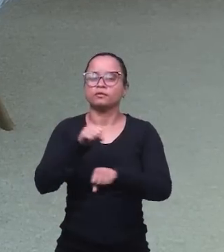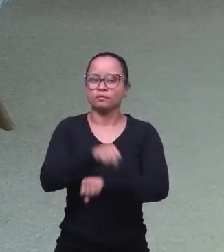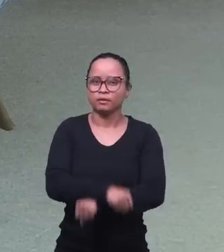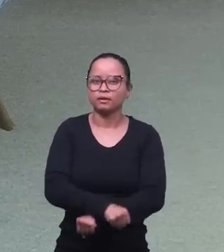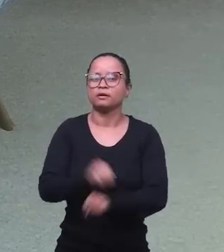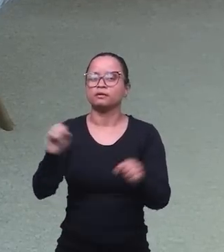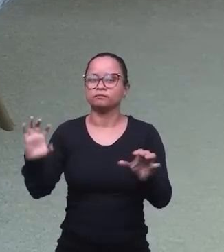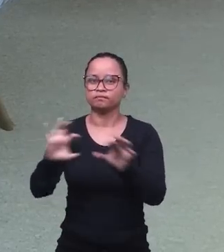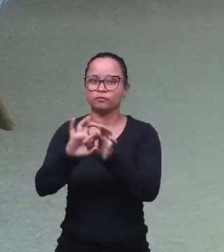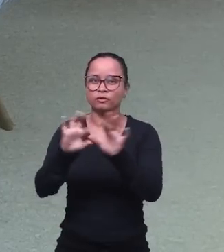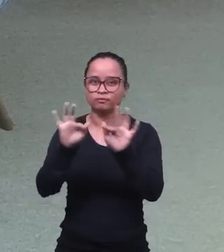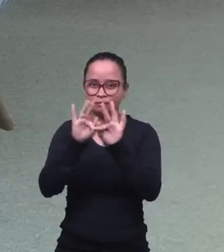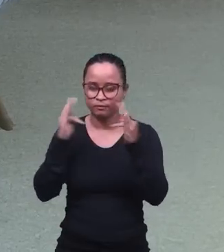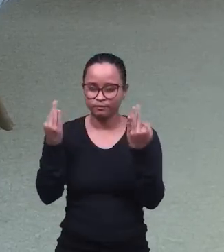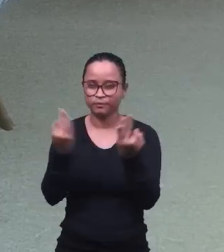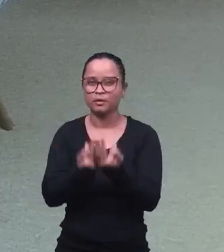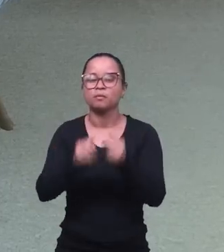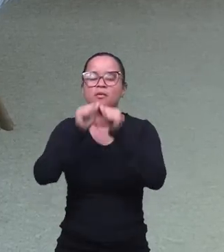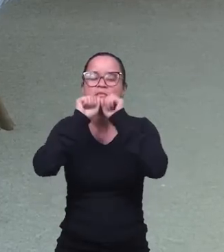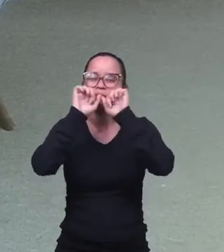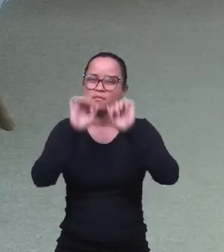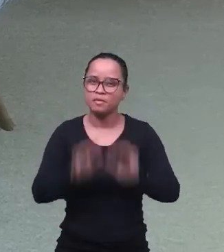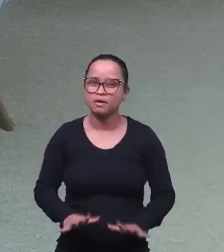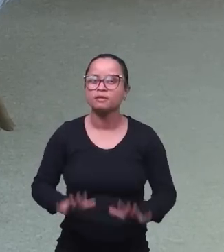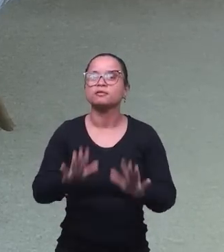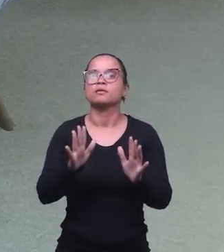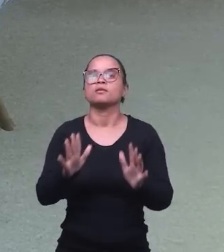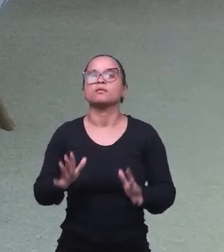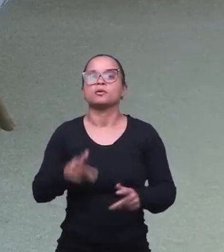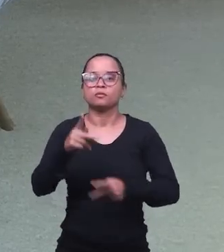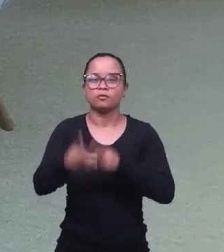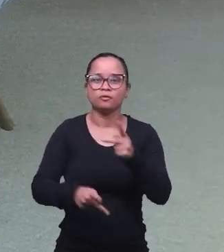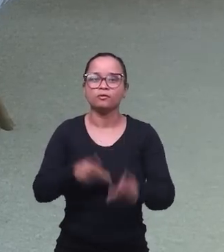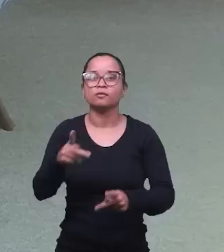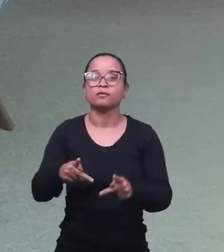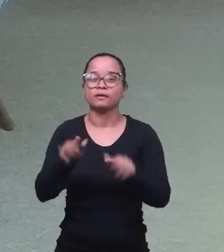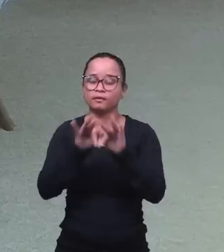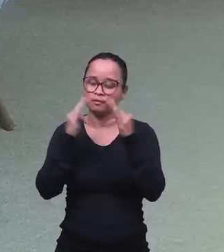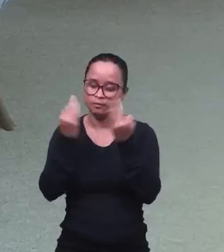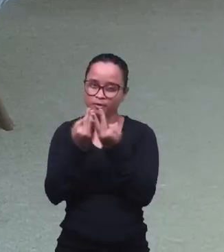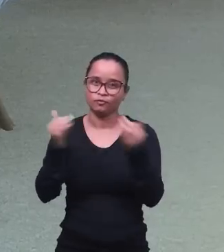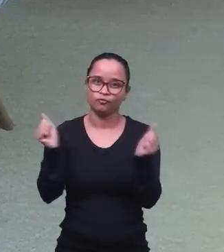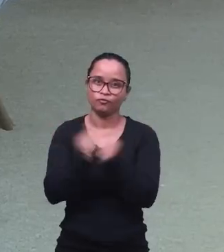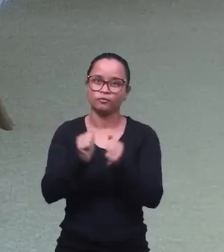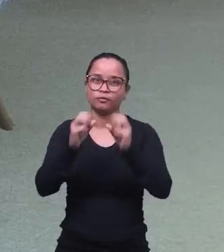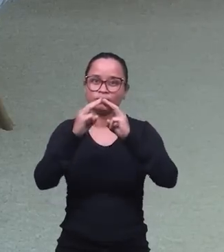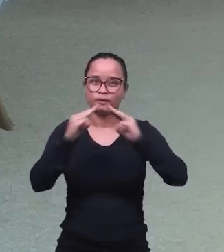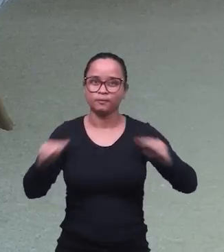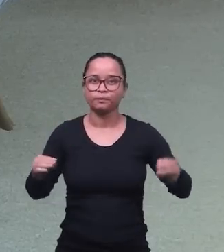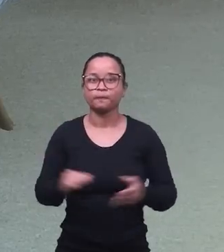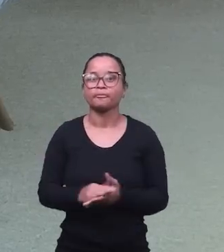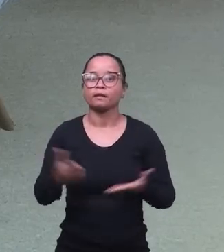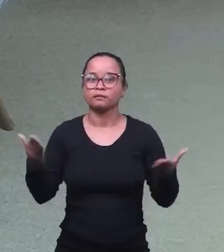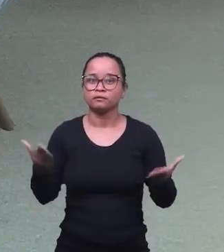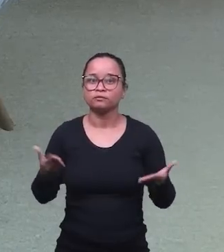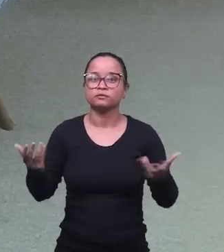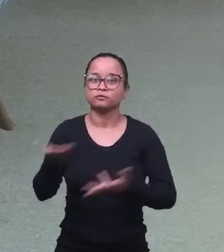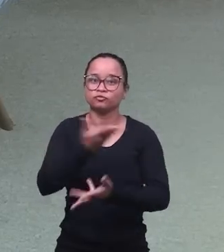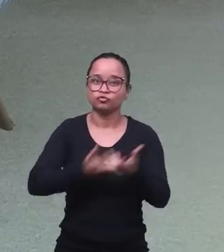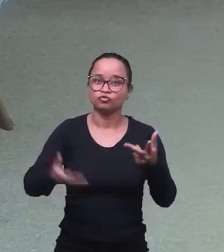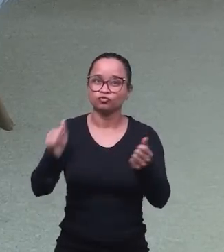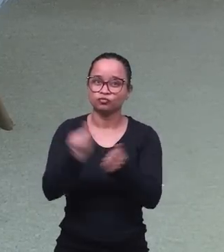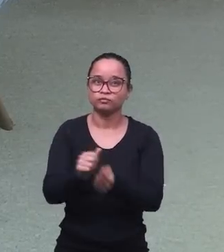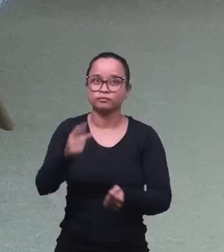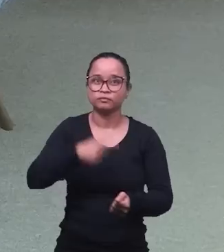grande bênção para o nosso povo, as famílias estarem juntas no Manaim. E temos hoje, participando conosco deste